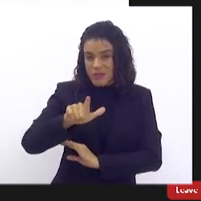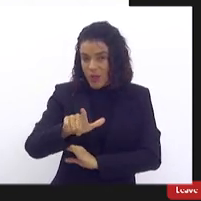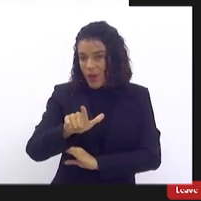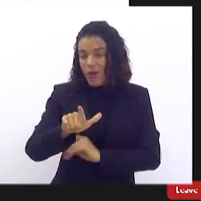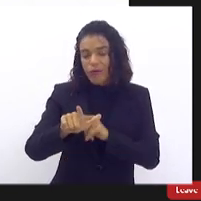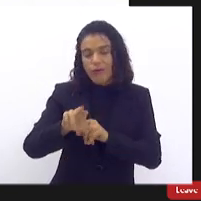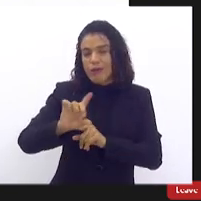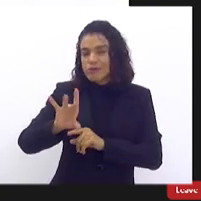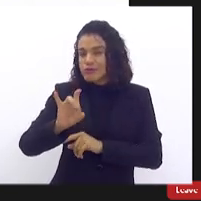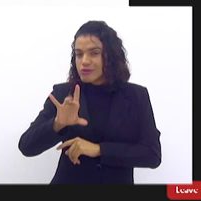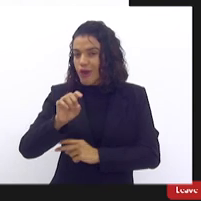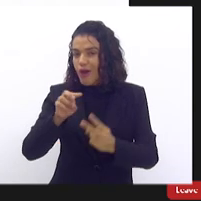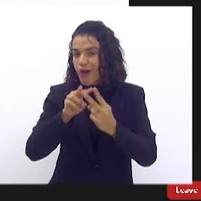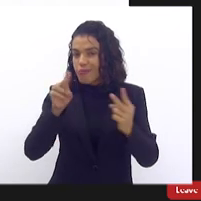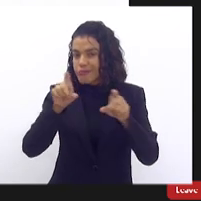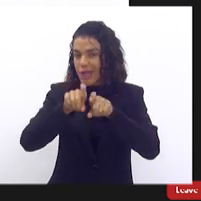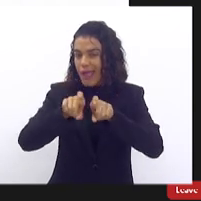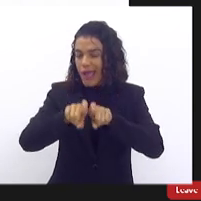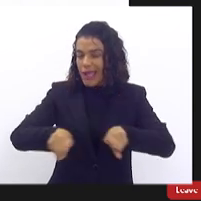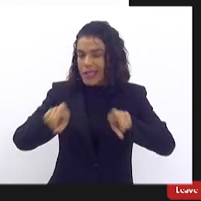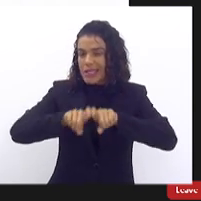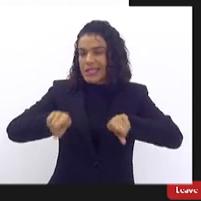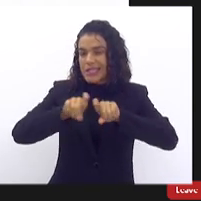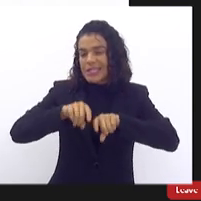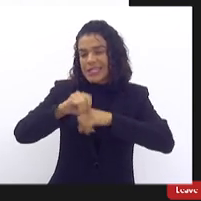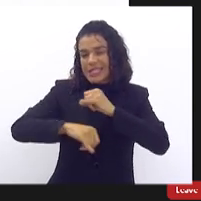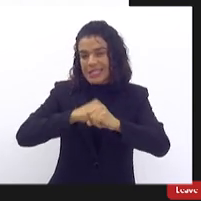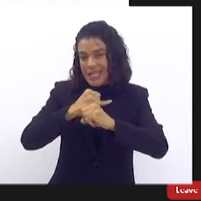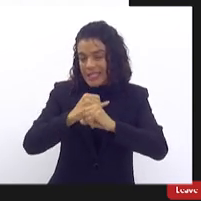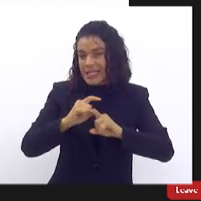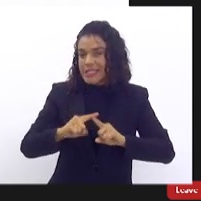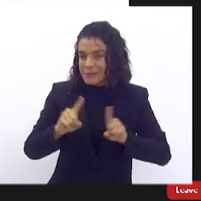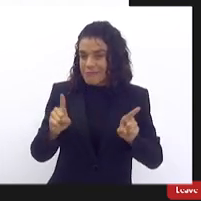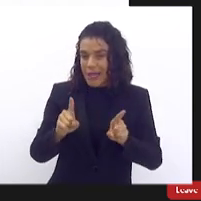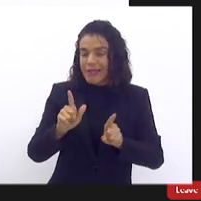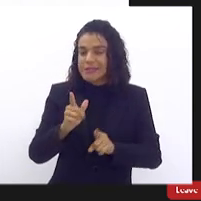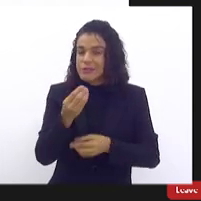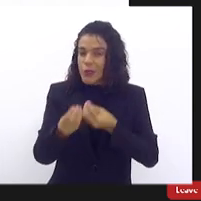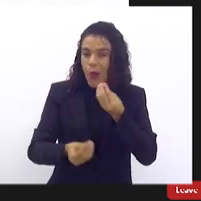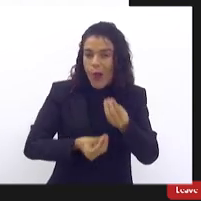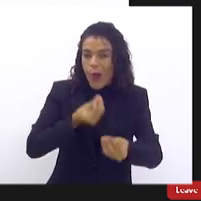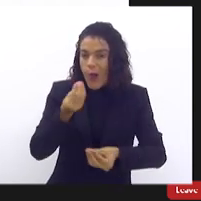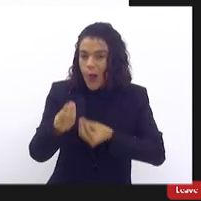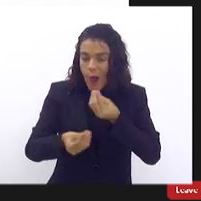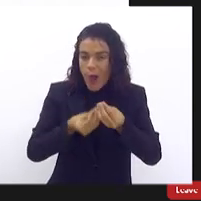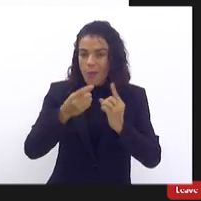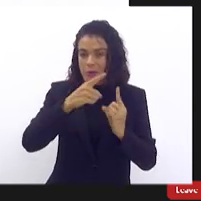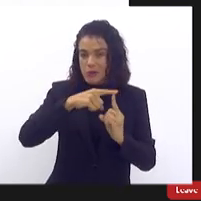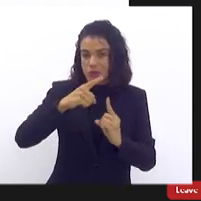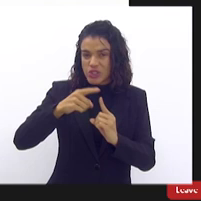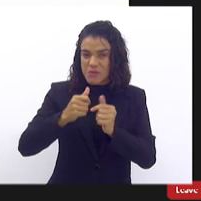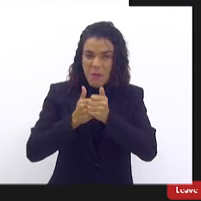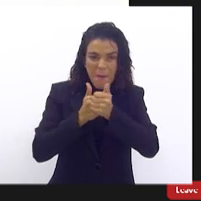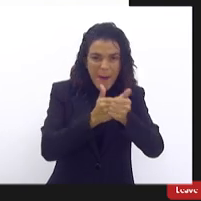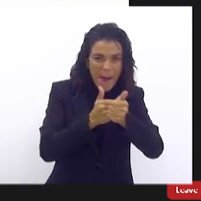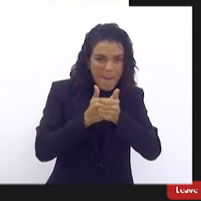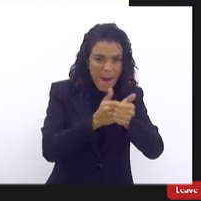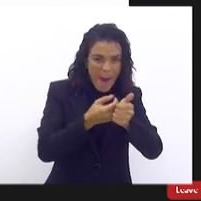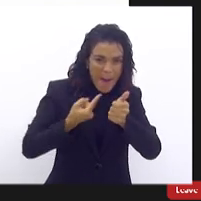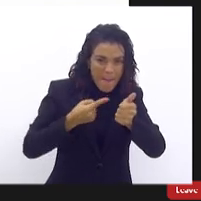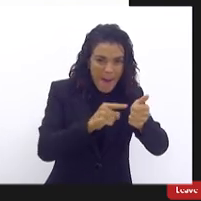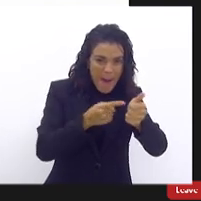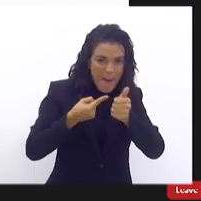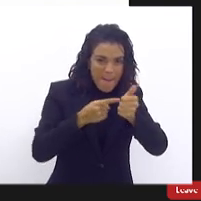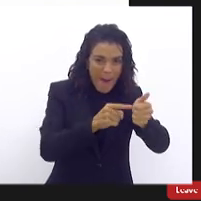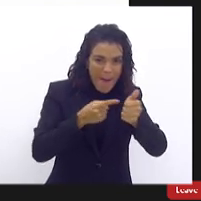episódios online, mas vem muito responder a como esse tipo de perseguição começou a acontecer de uma forma